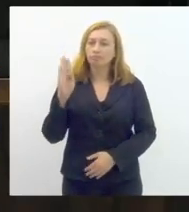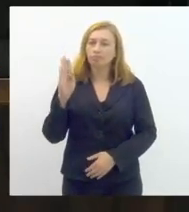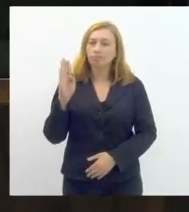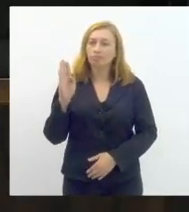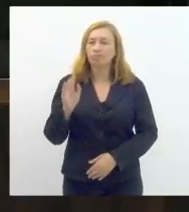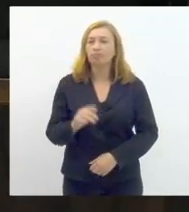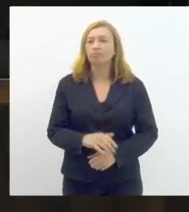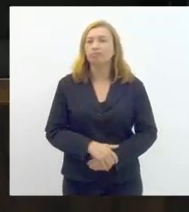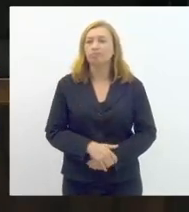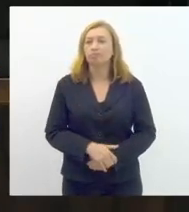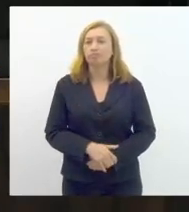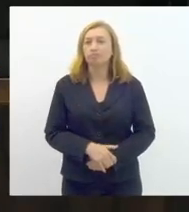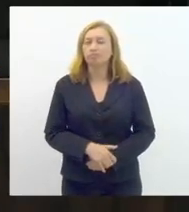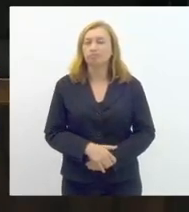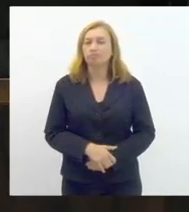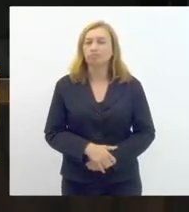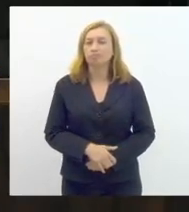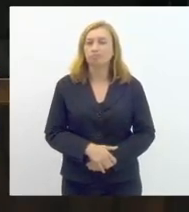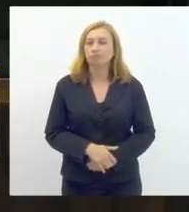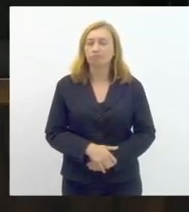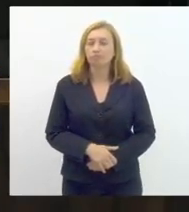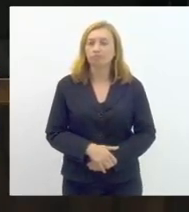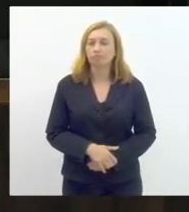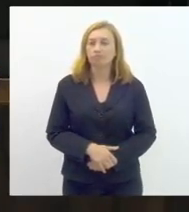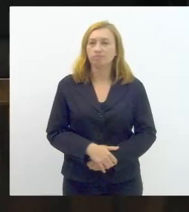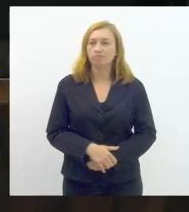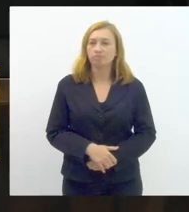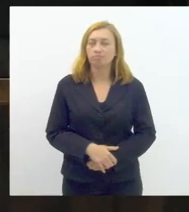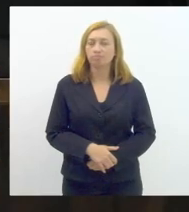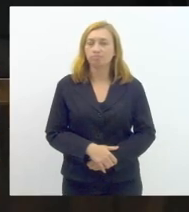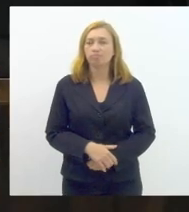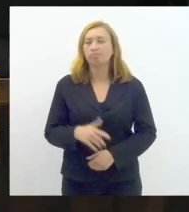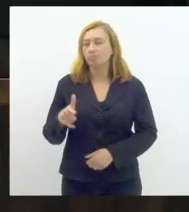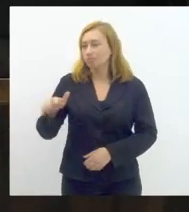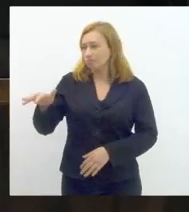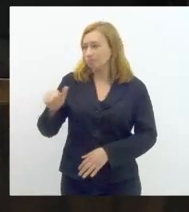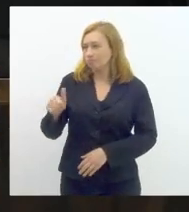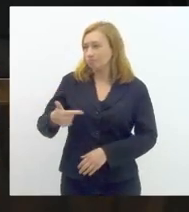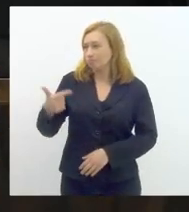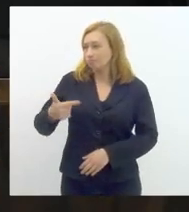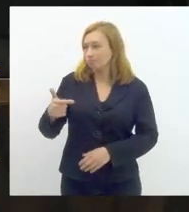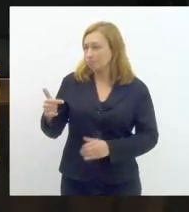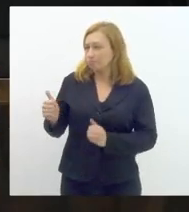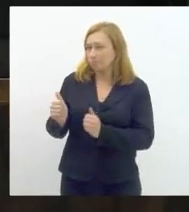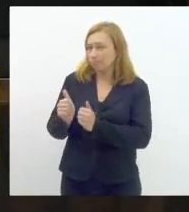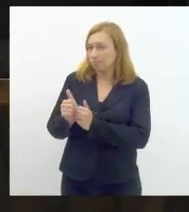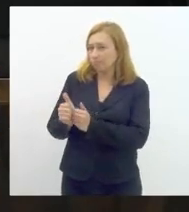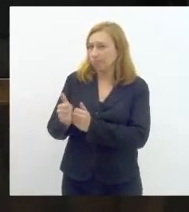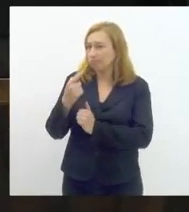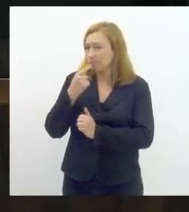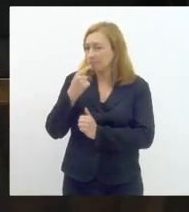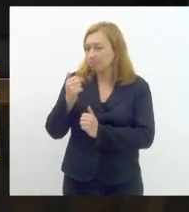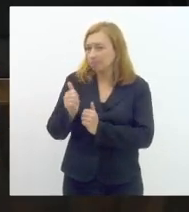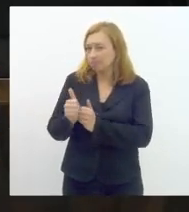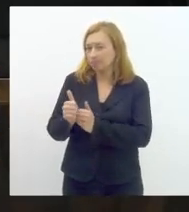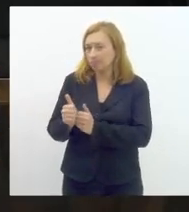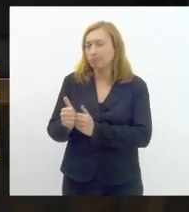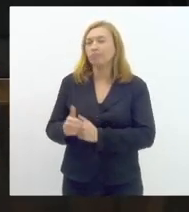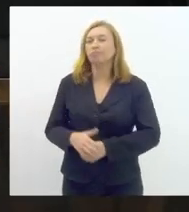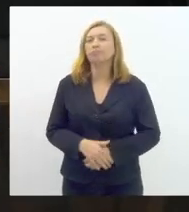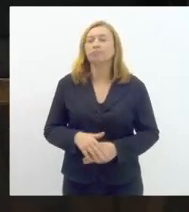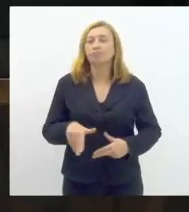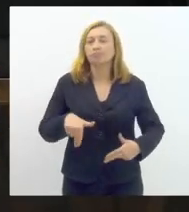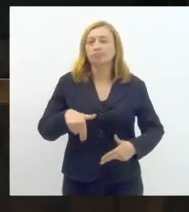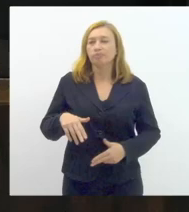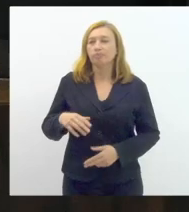presidente inscrito e já chamo o segundo para se preparar e ficar logo ali do lado do púlpito, que aí já sobe rápido. Então vamos lá,